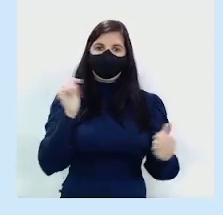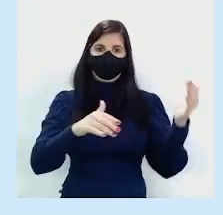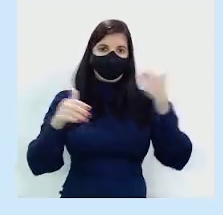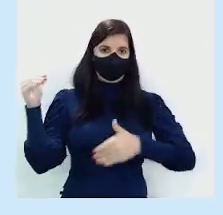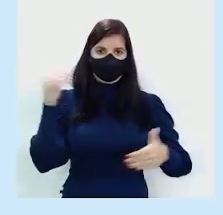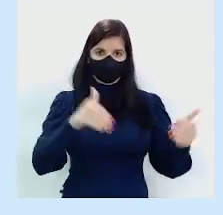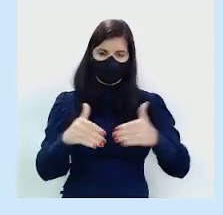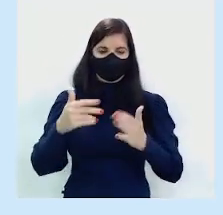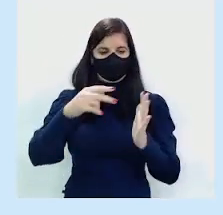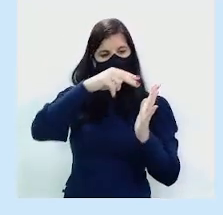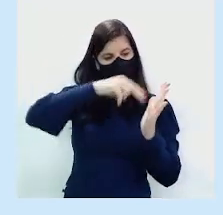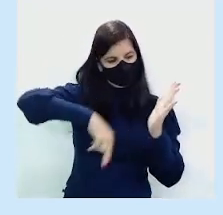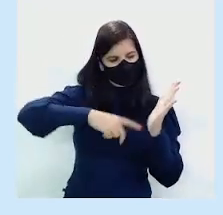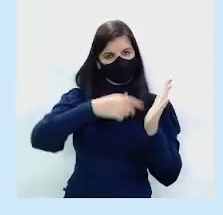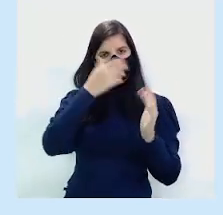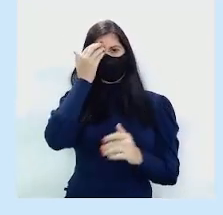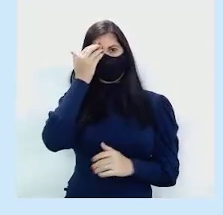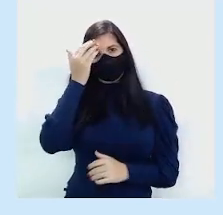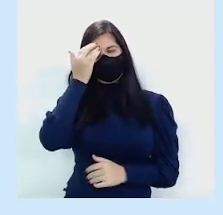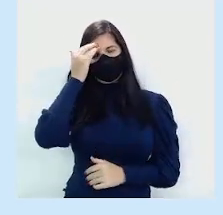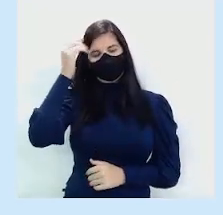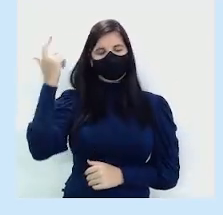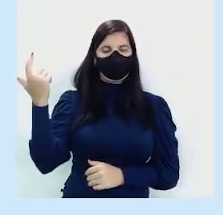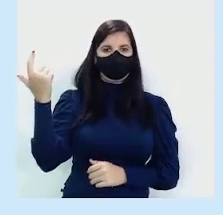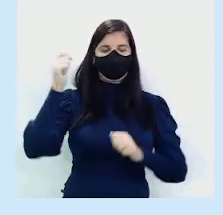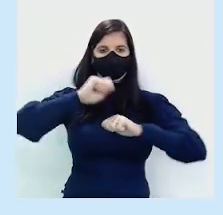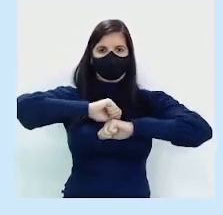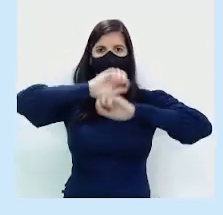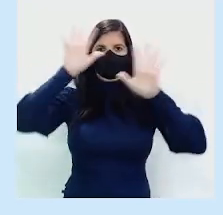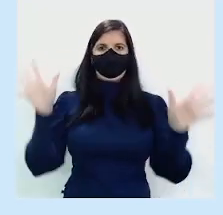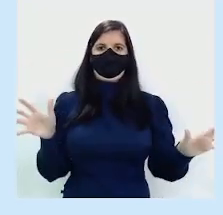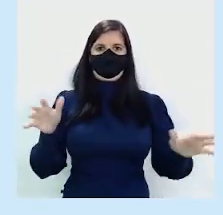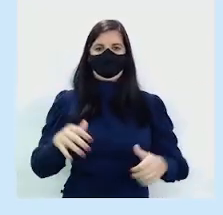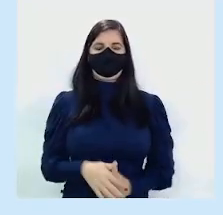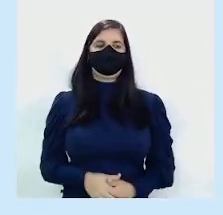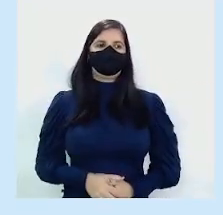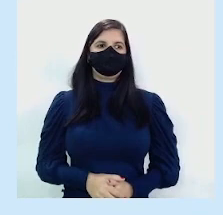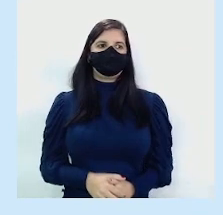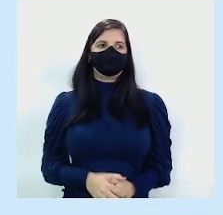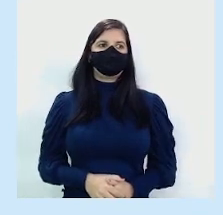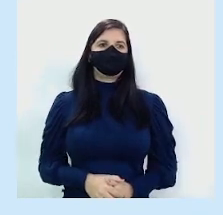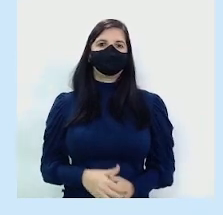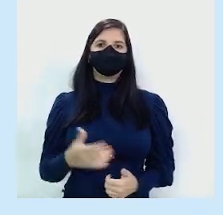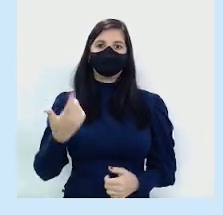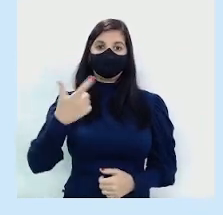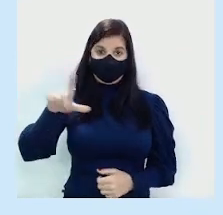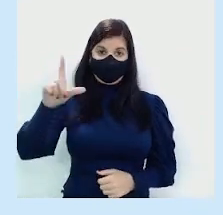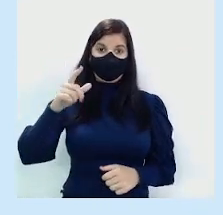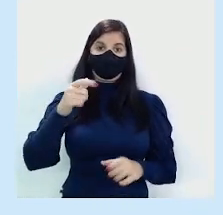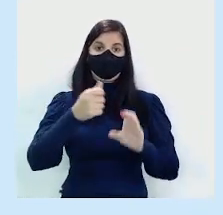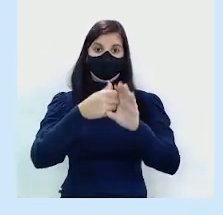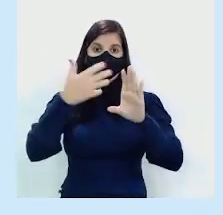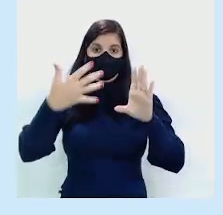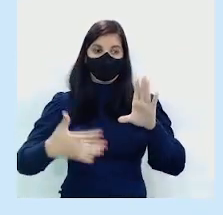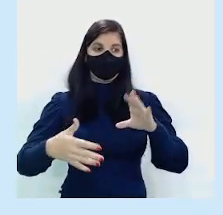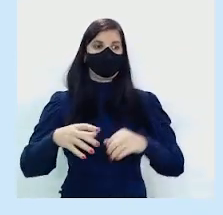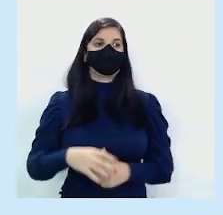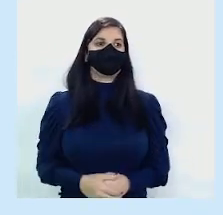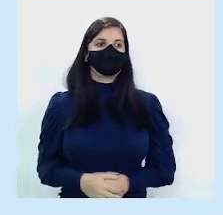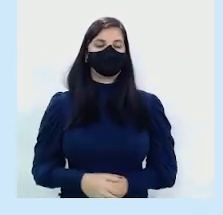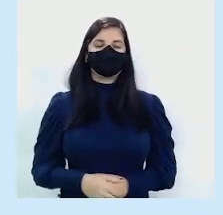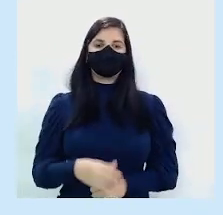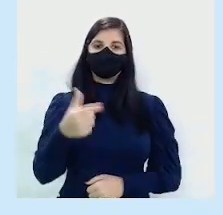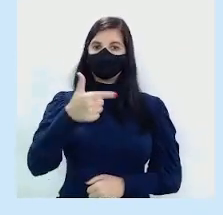gente possa ler e compreender, beleza? Vamos ver aqui o próximo slide, olha só.